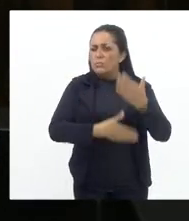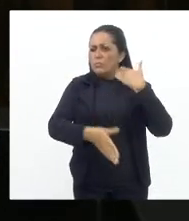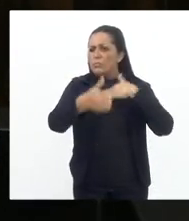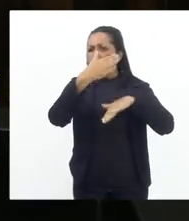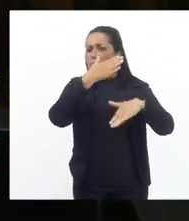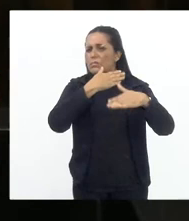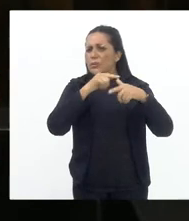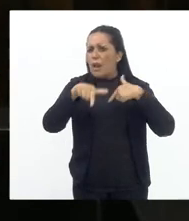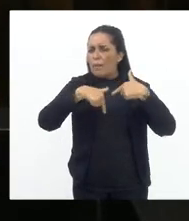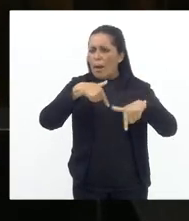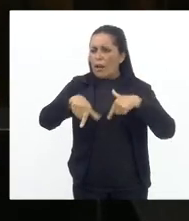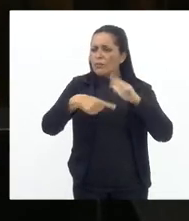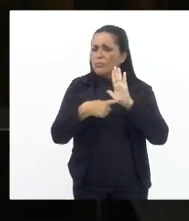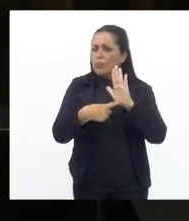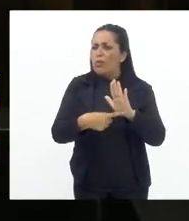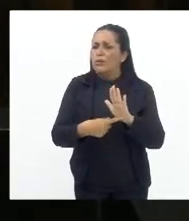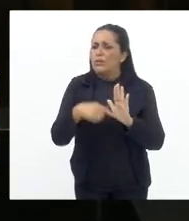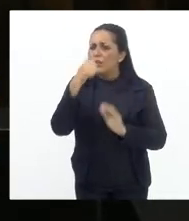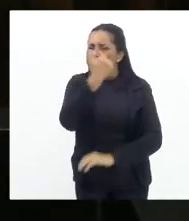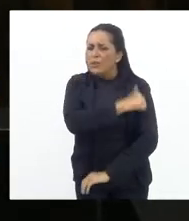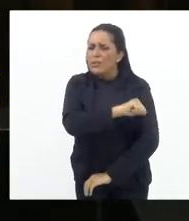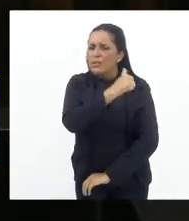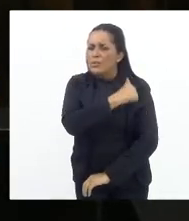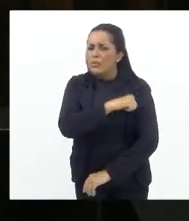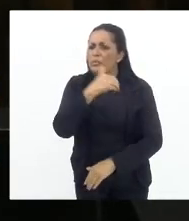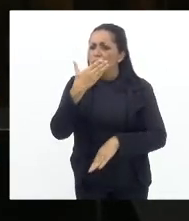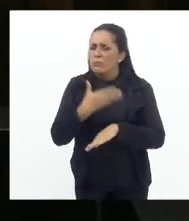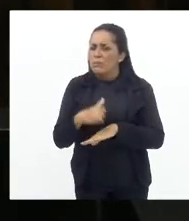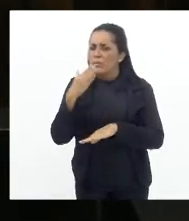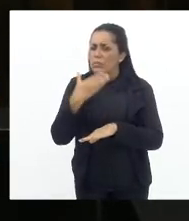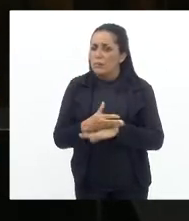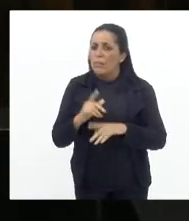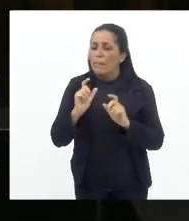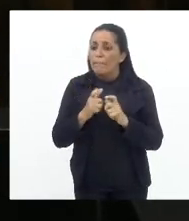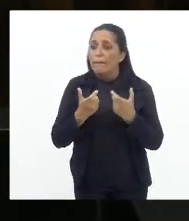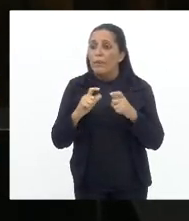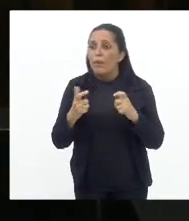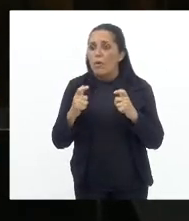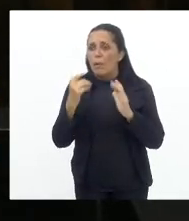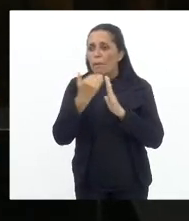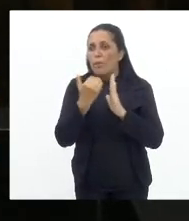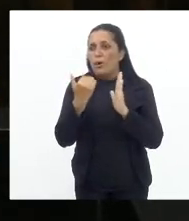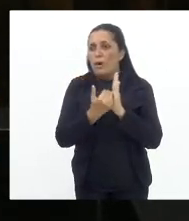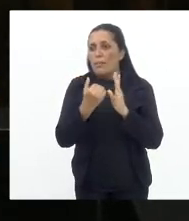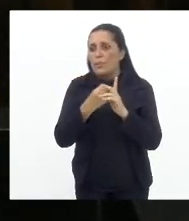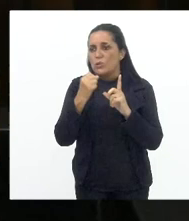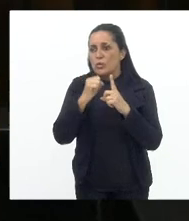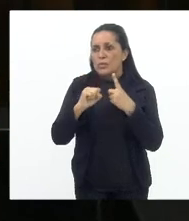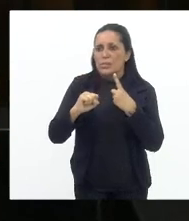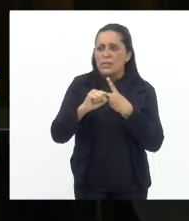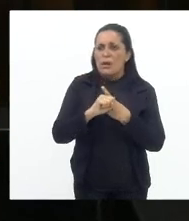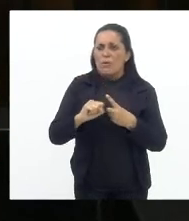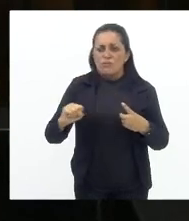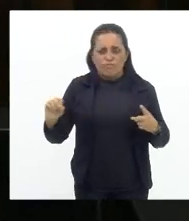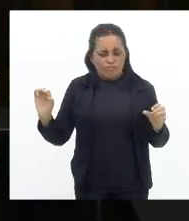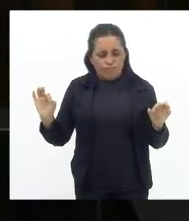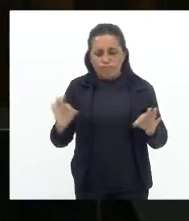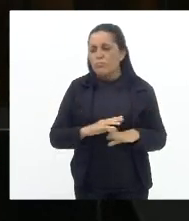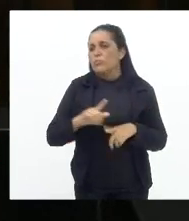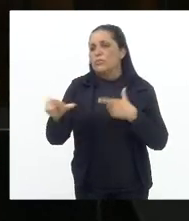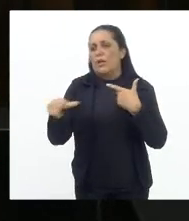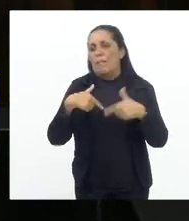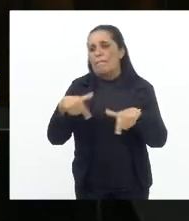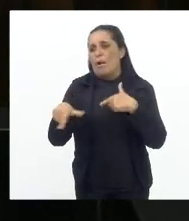se demonstra na prática no Rio de Janeiro em que o maior programa social definitivamente é o